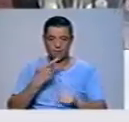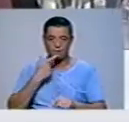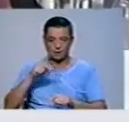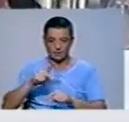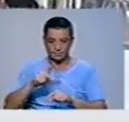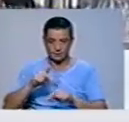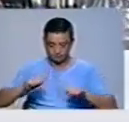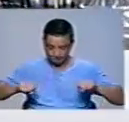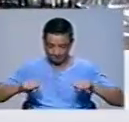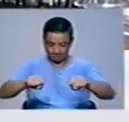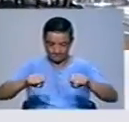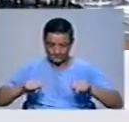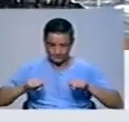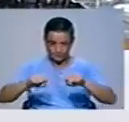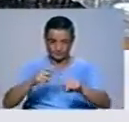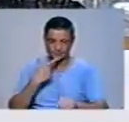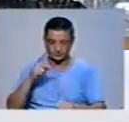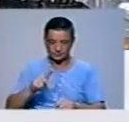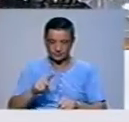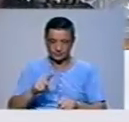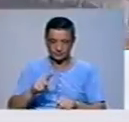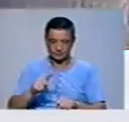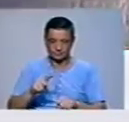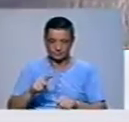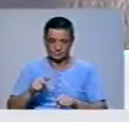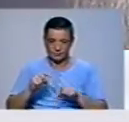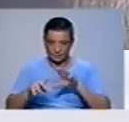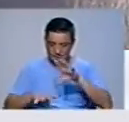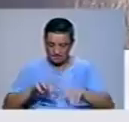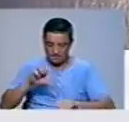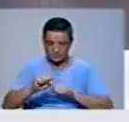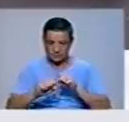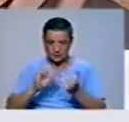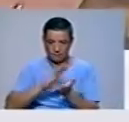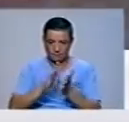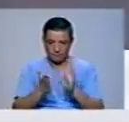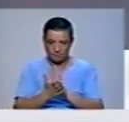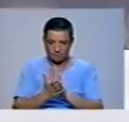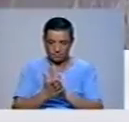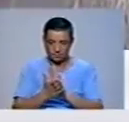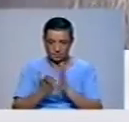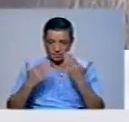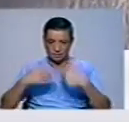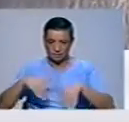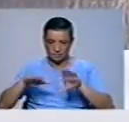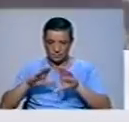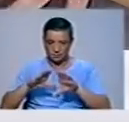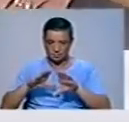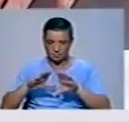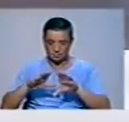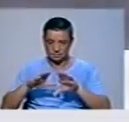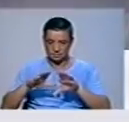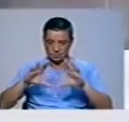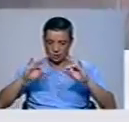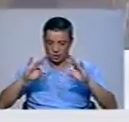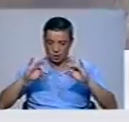a estender a massa. Como veem, sempre a massa bastante moldável, não se cola, não se cola